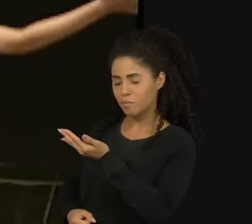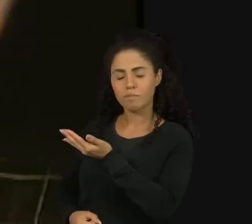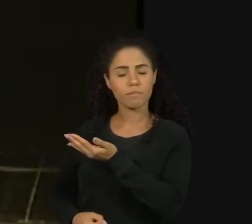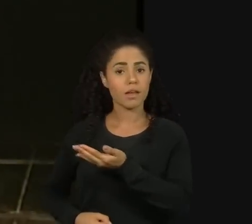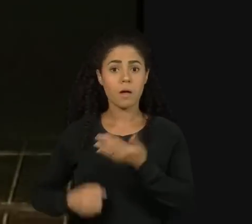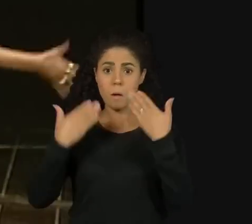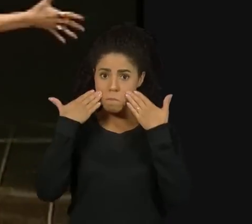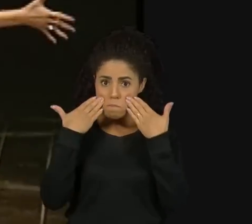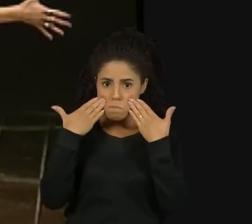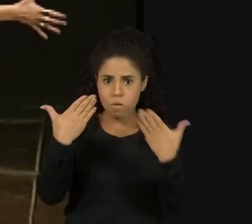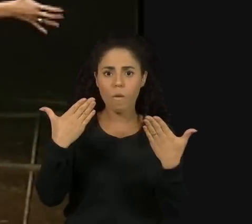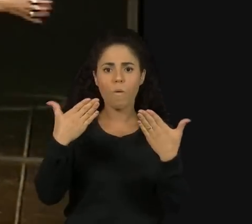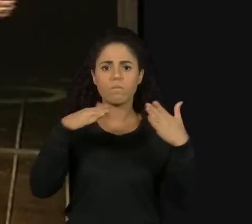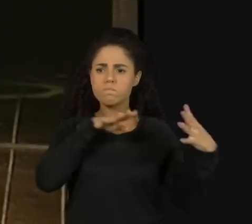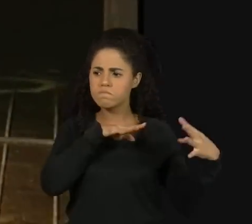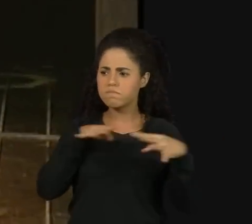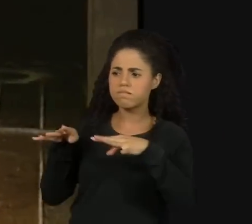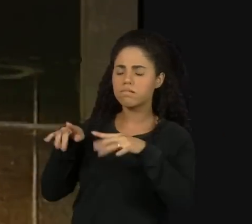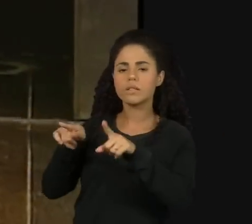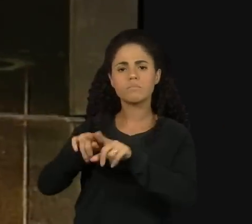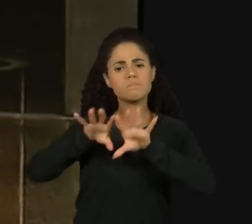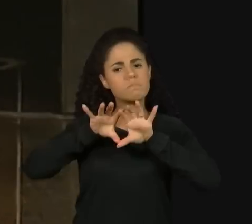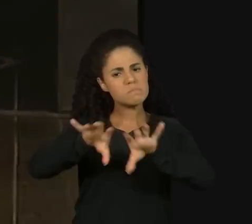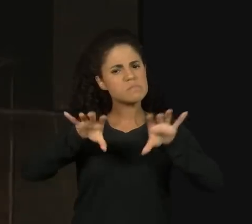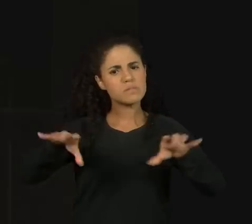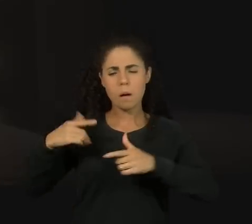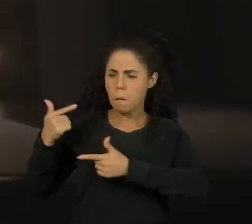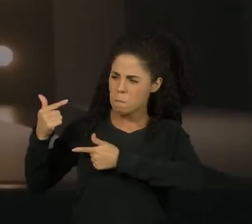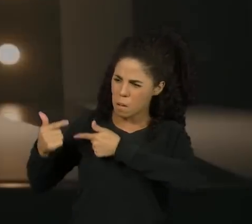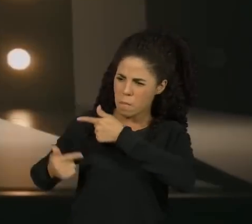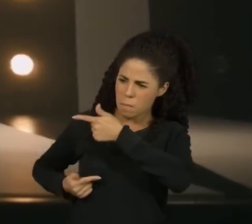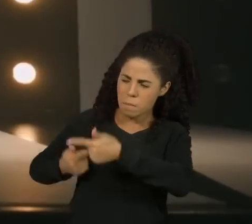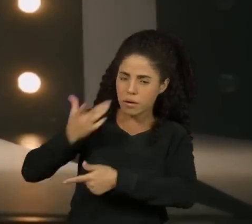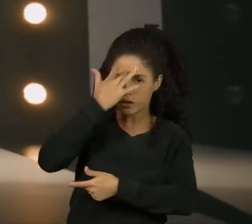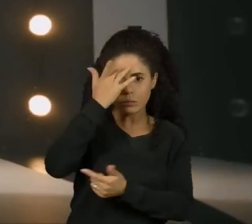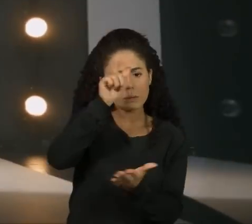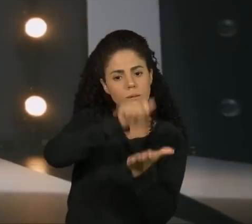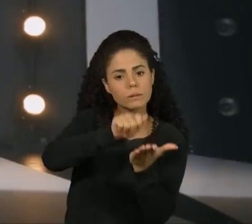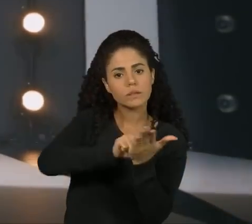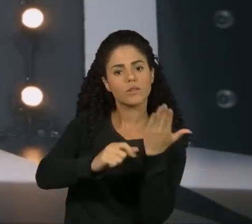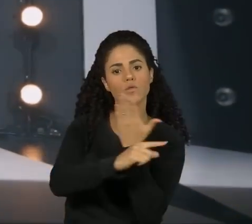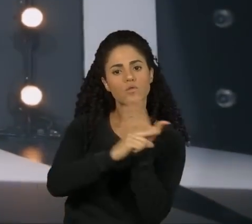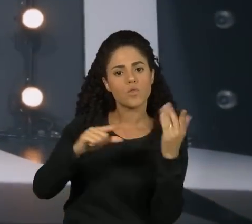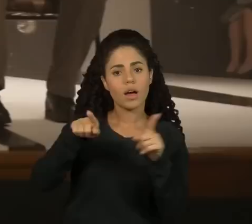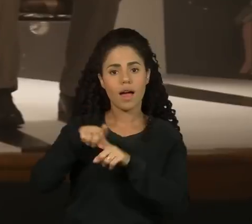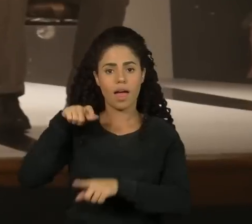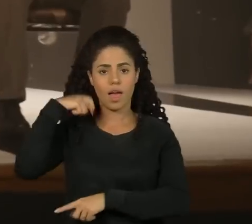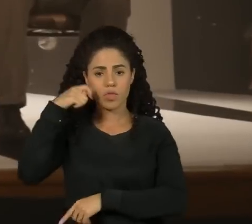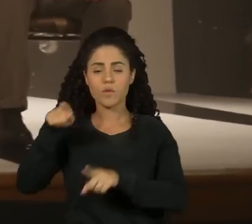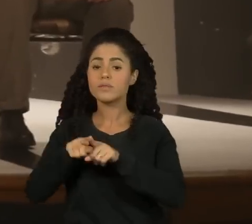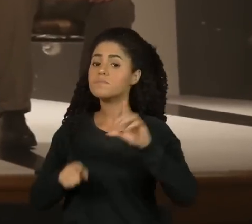Escandalizou o público da época e influenciou gerações de autores, atores e diretores.